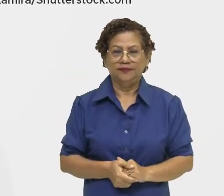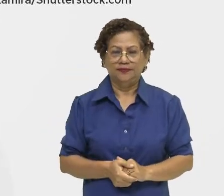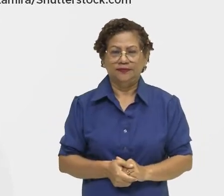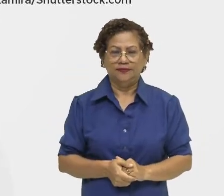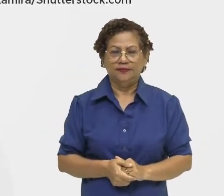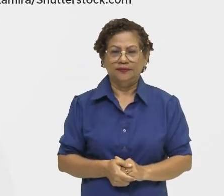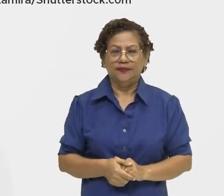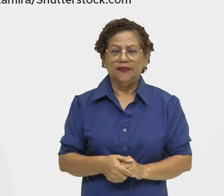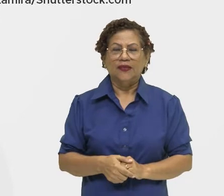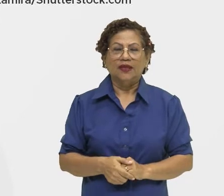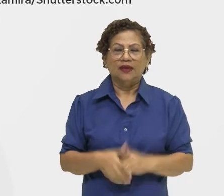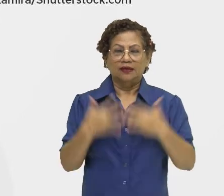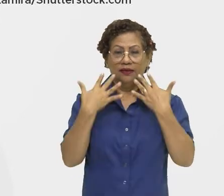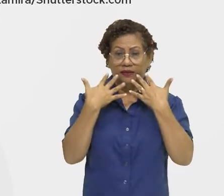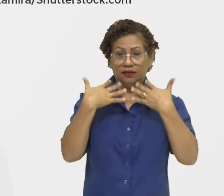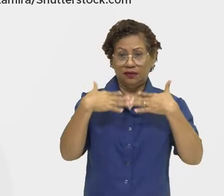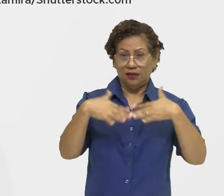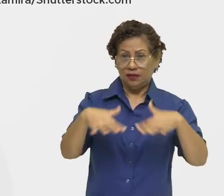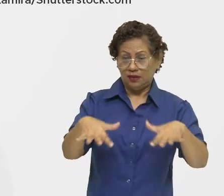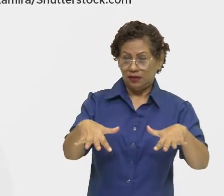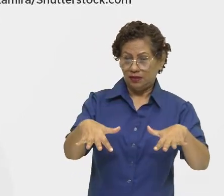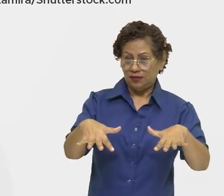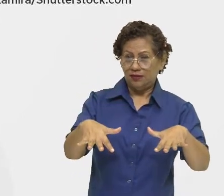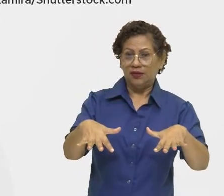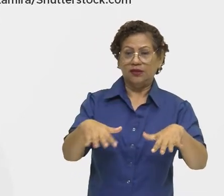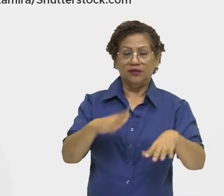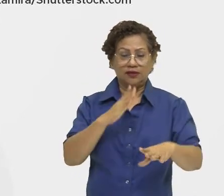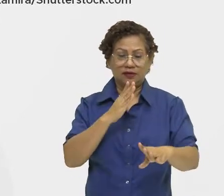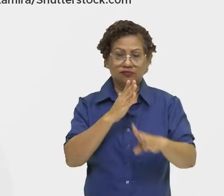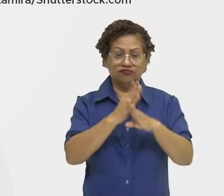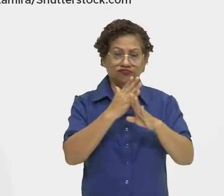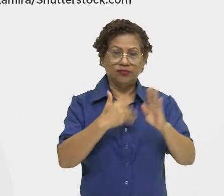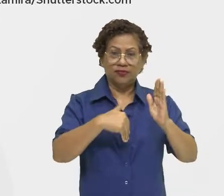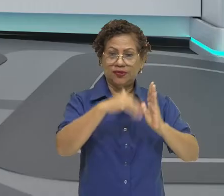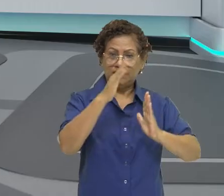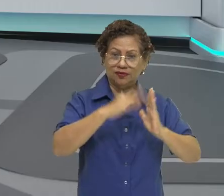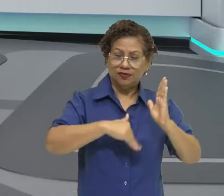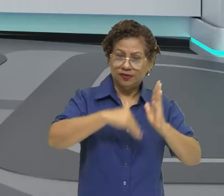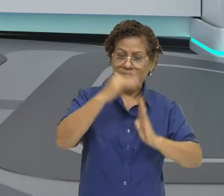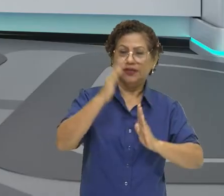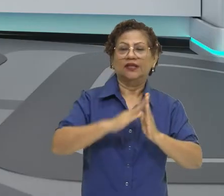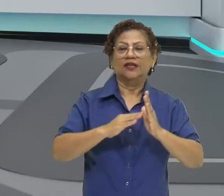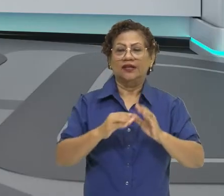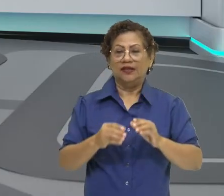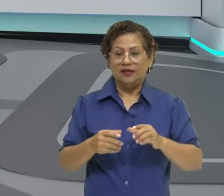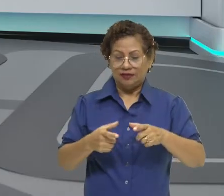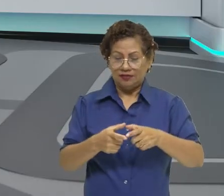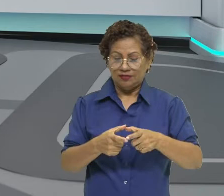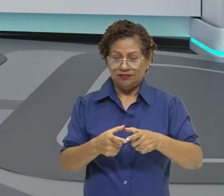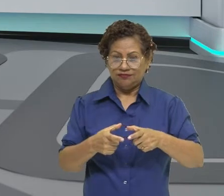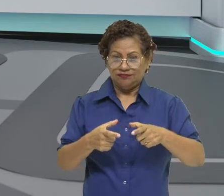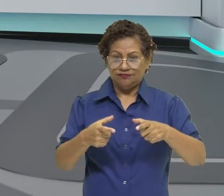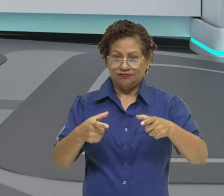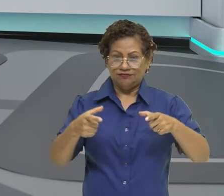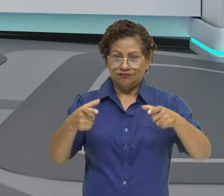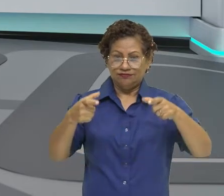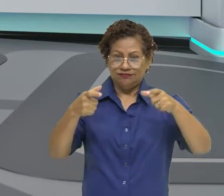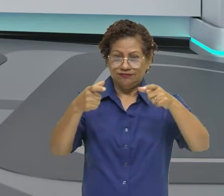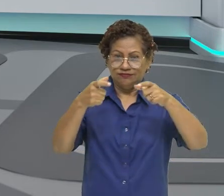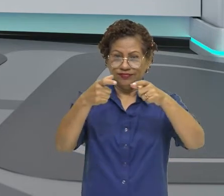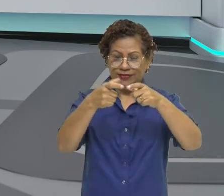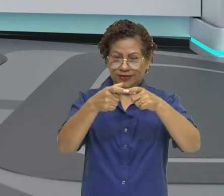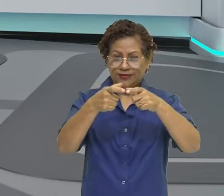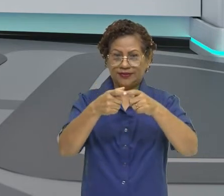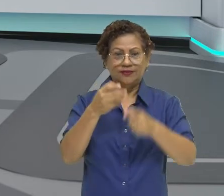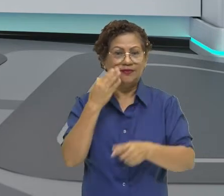Normalmente, a pintura era encontrada nos vasos de cerâmica, como a gente vai ver aqui na nossa